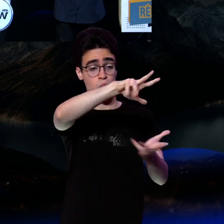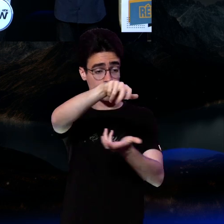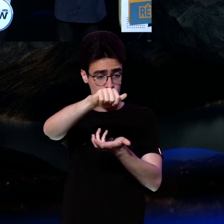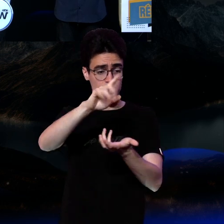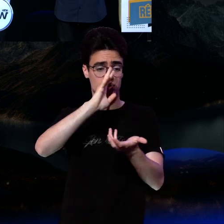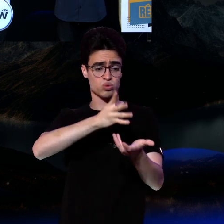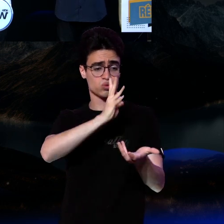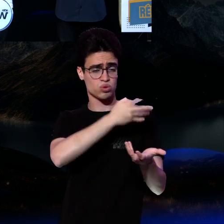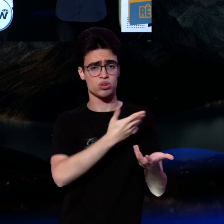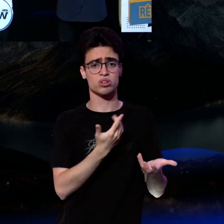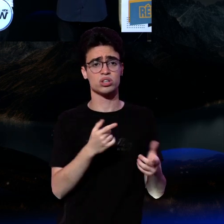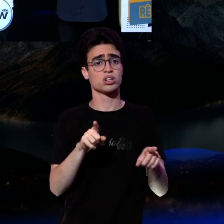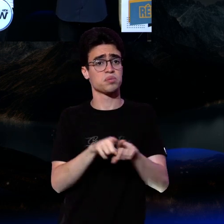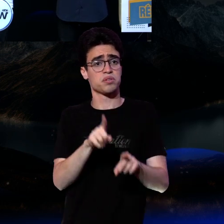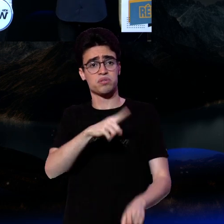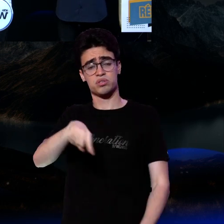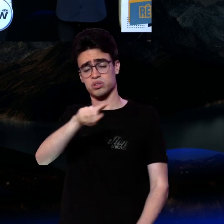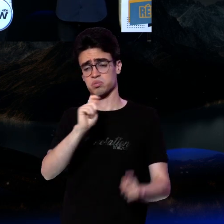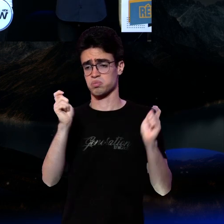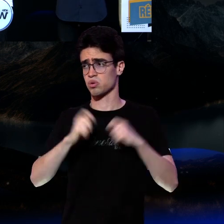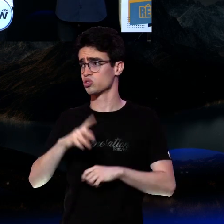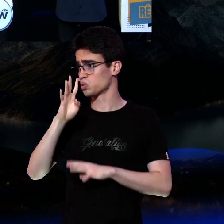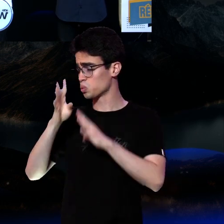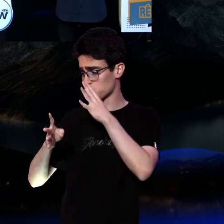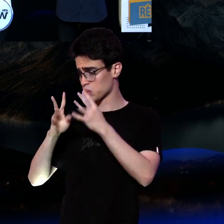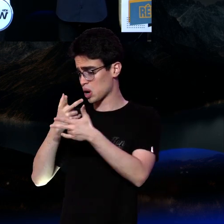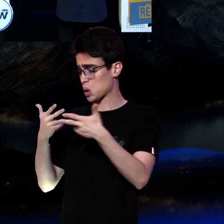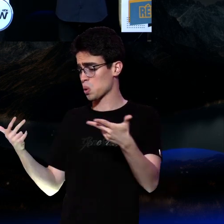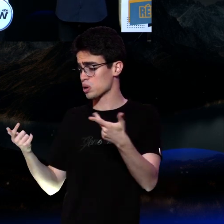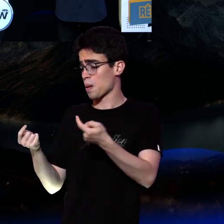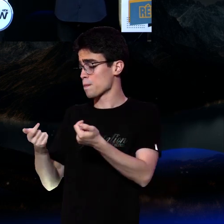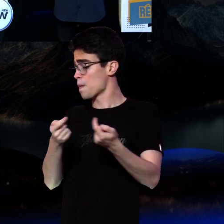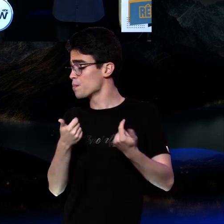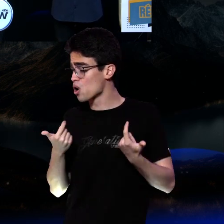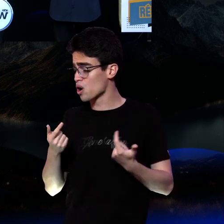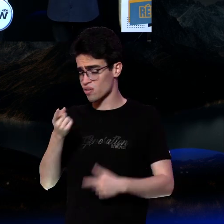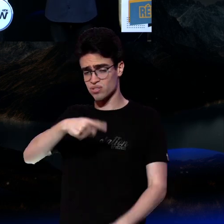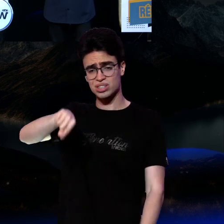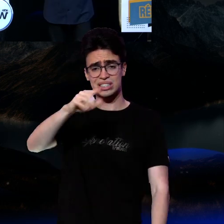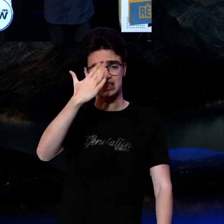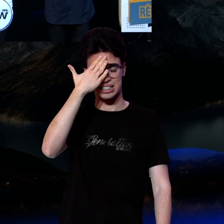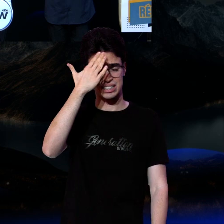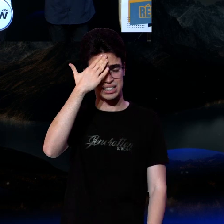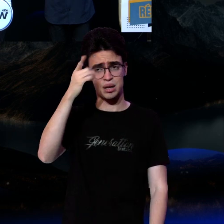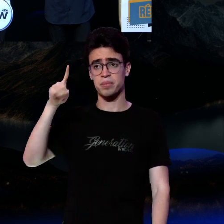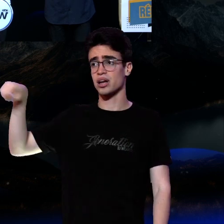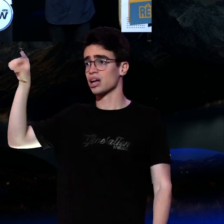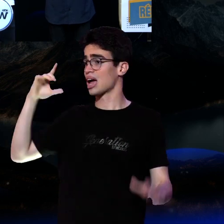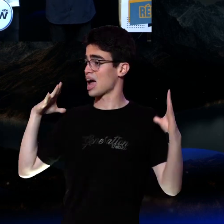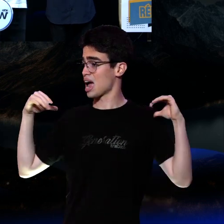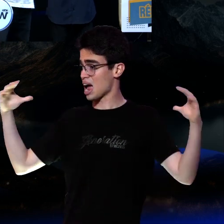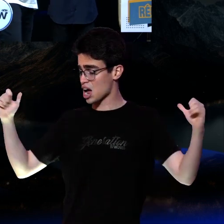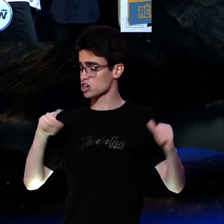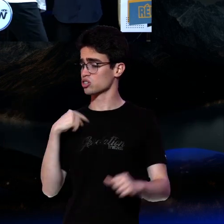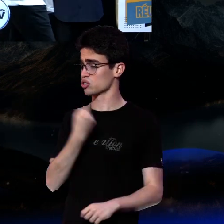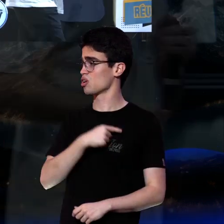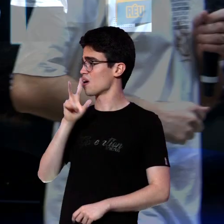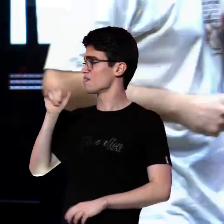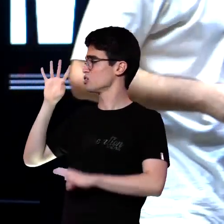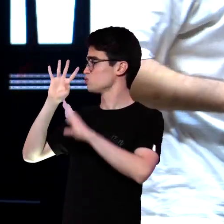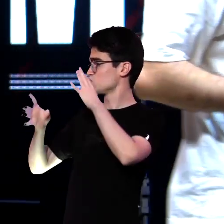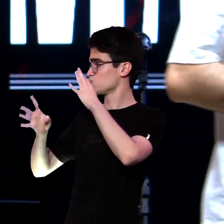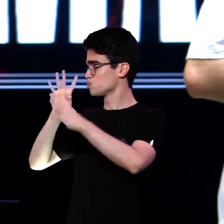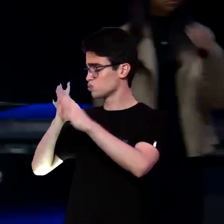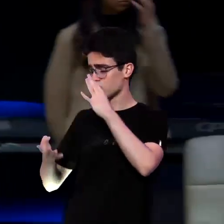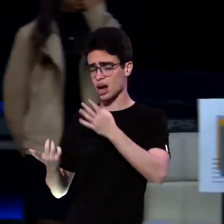são capazes de julgar causas de menor importância? Vocês não sabem que haveremos de julgar os anjos, quanto mais as coisas dessa